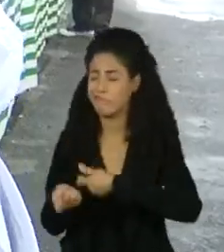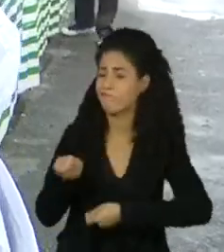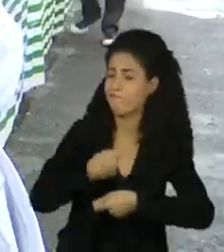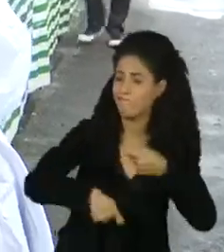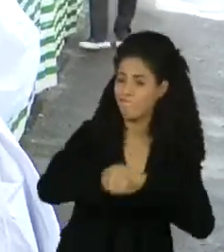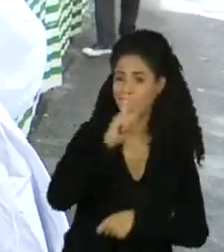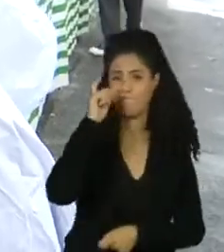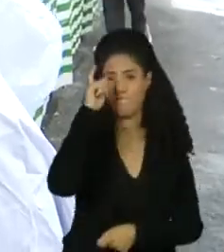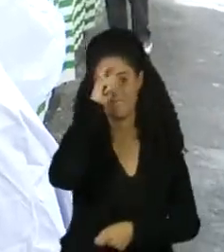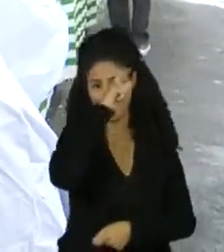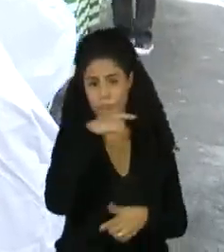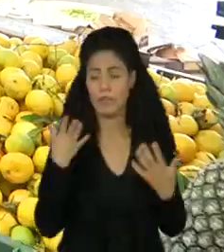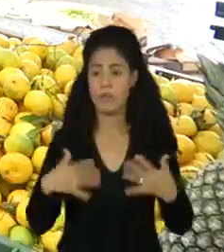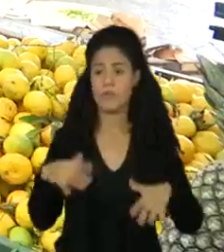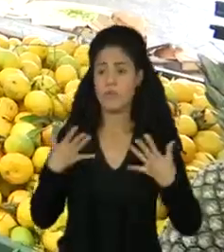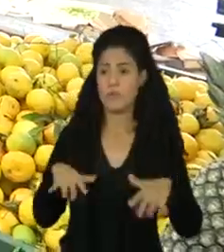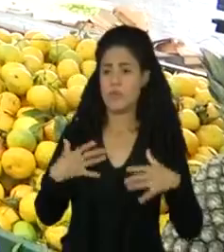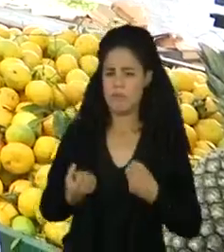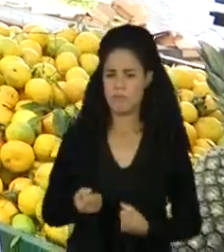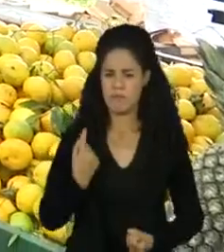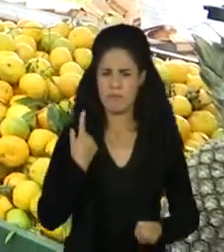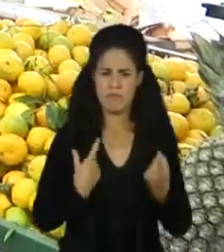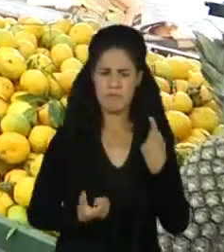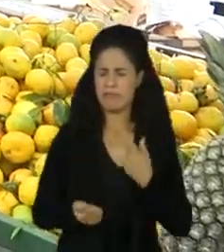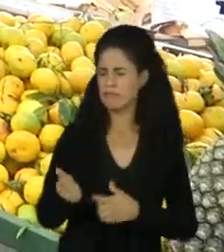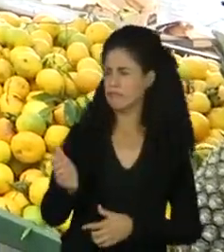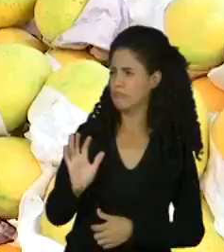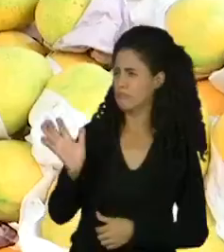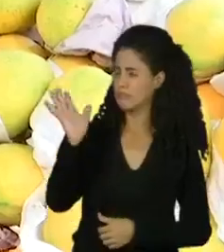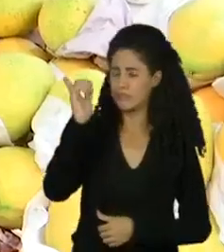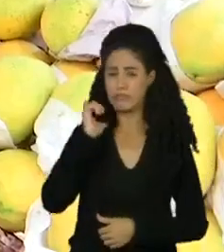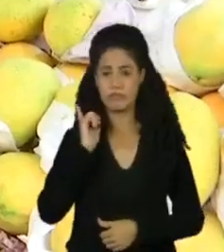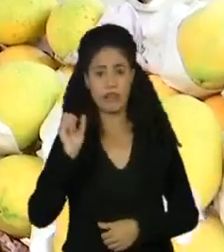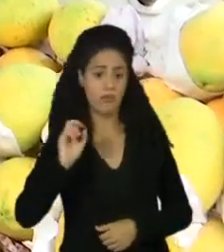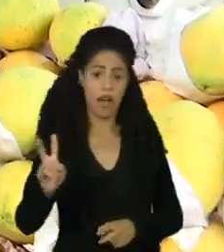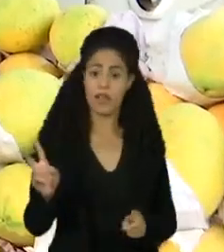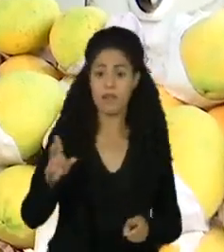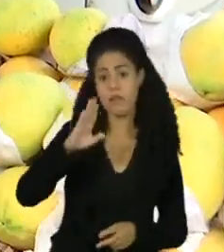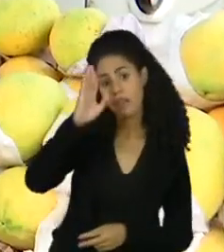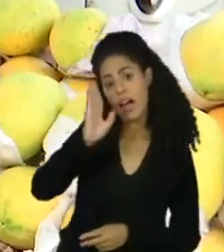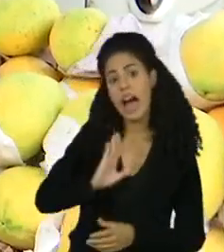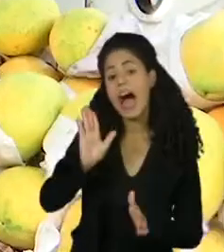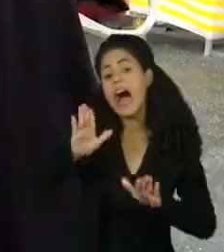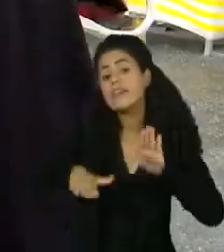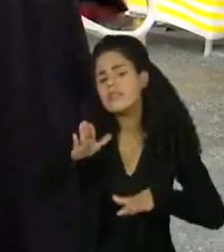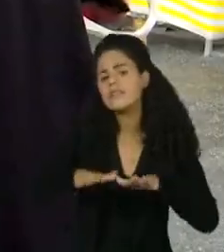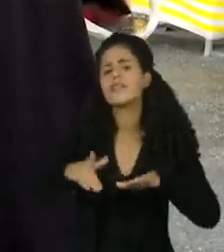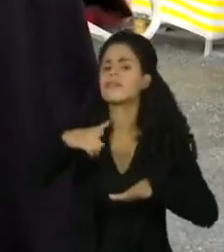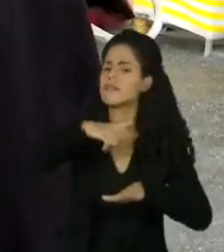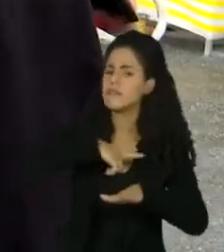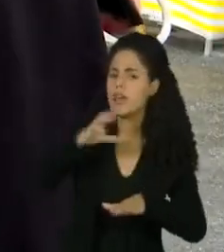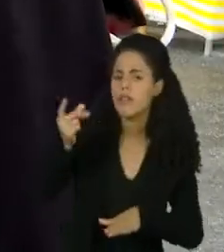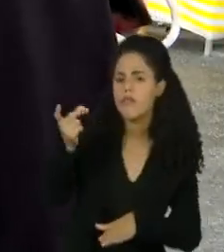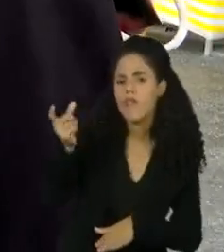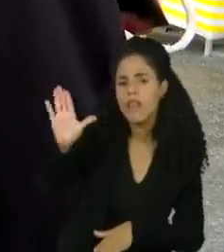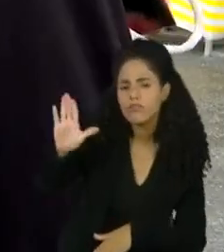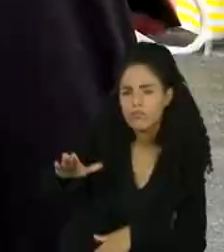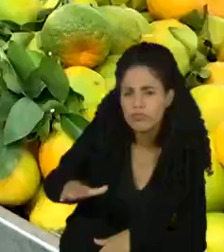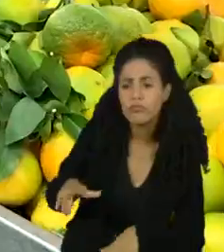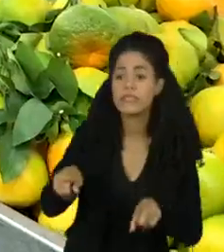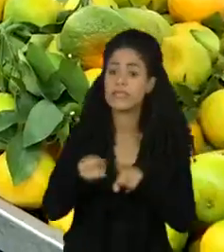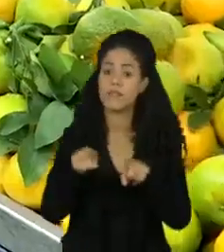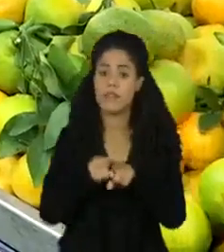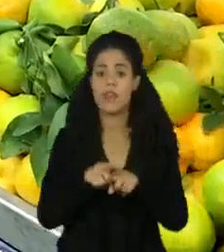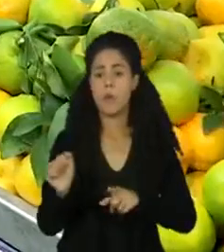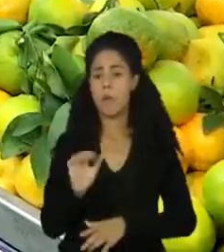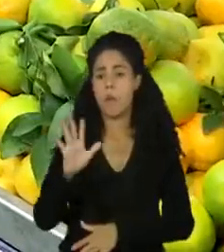Cada vez está um preço diferente. Ah, a gente vai nas promoções. Comprar as frutas mais consumidas pelos brasileiros ficou mais cara